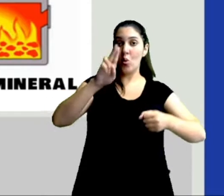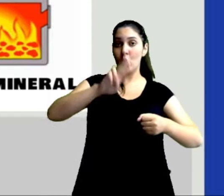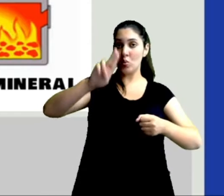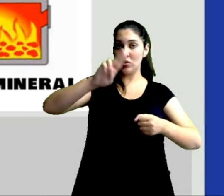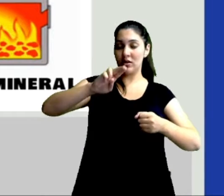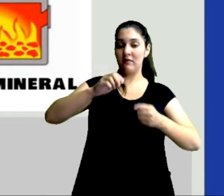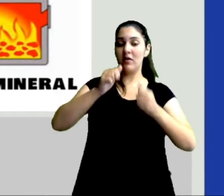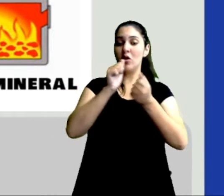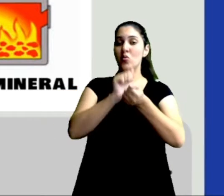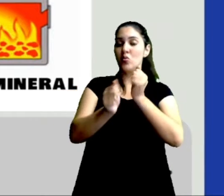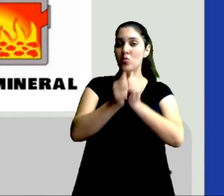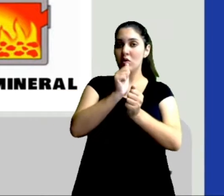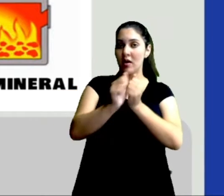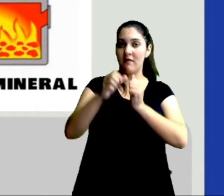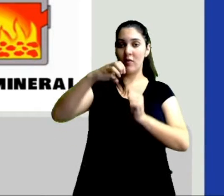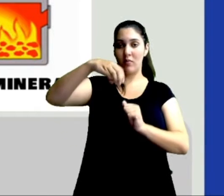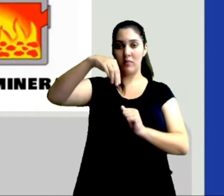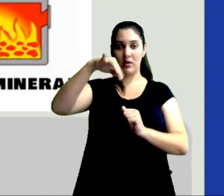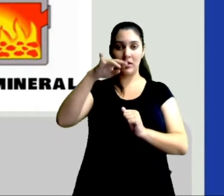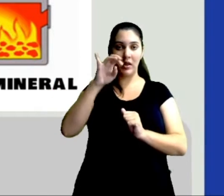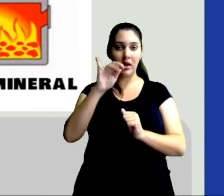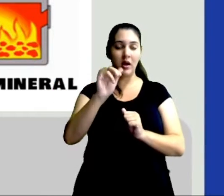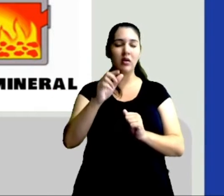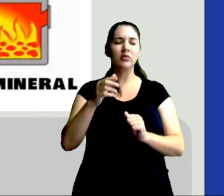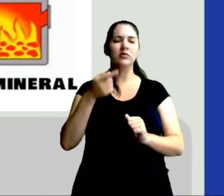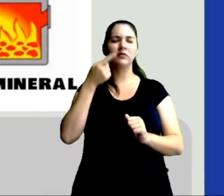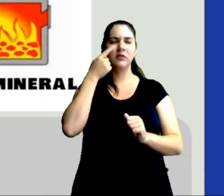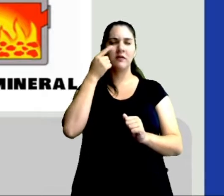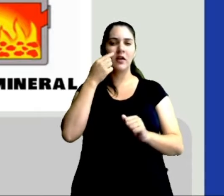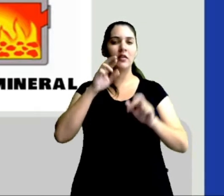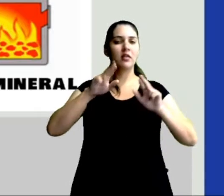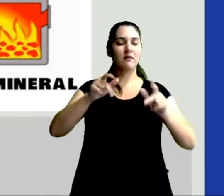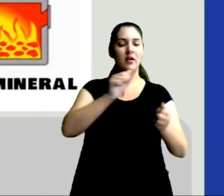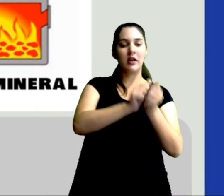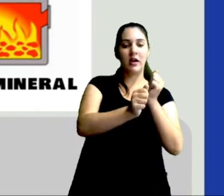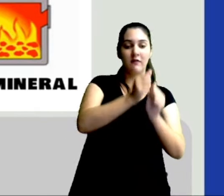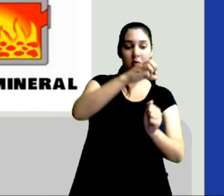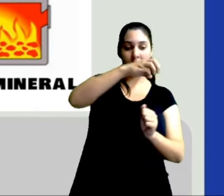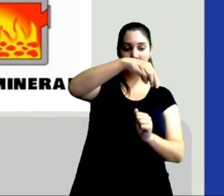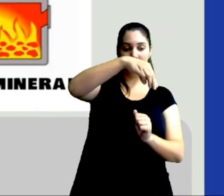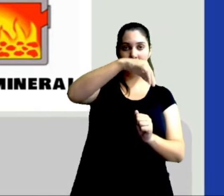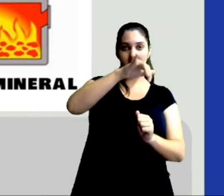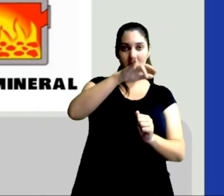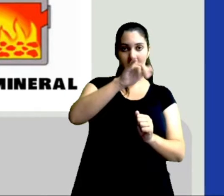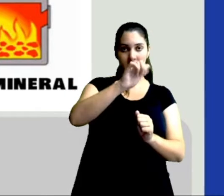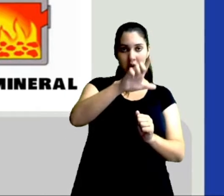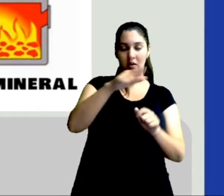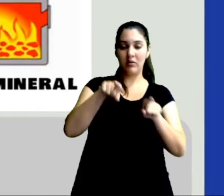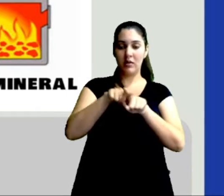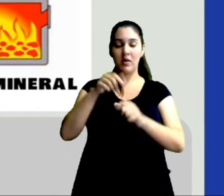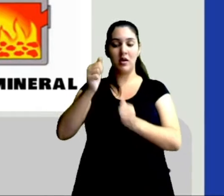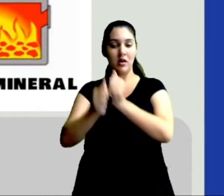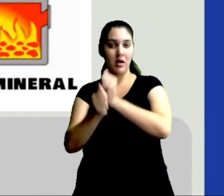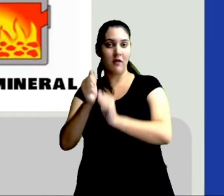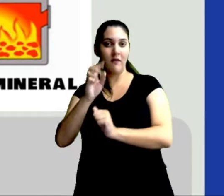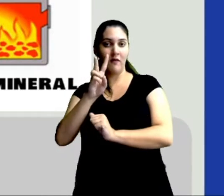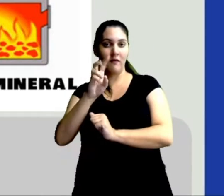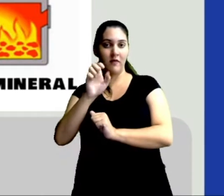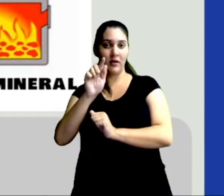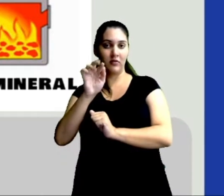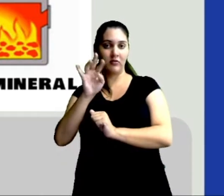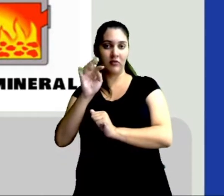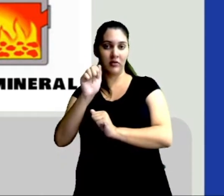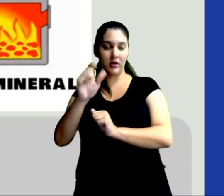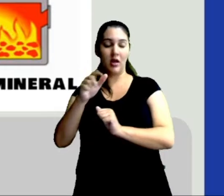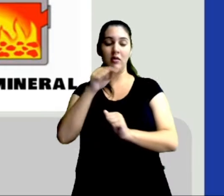do carvão mineral, mais adiante a gente vai ver que existe uma diferença entre carvão mineral e carvão vegetal. O mineral,